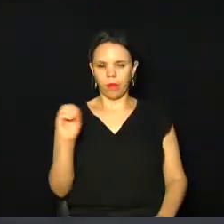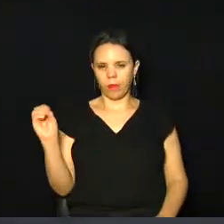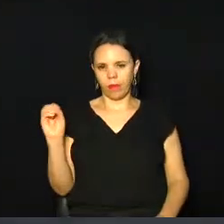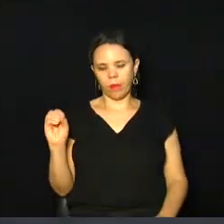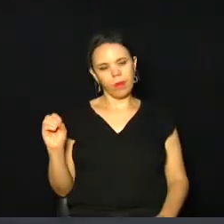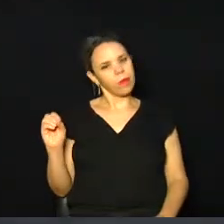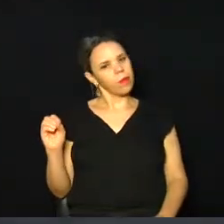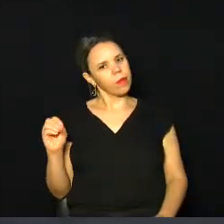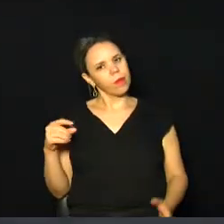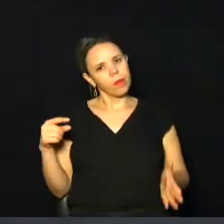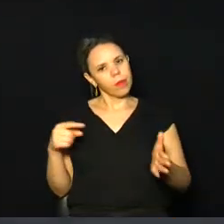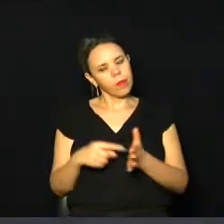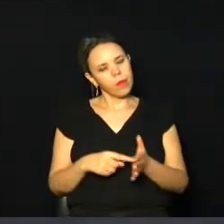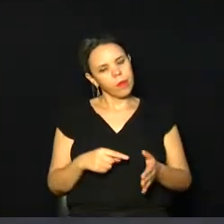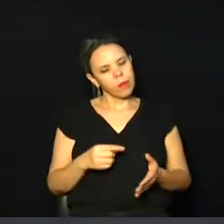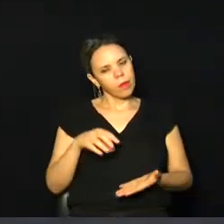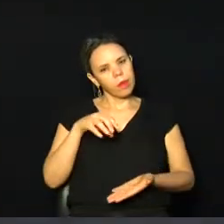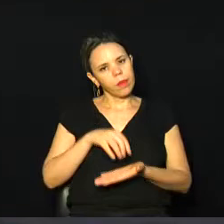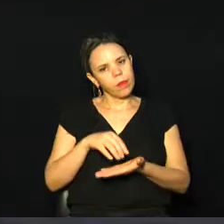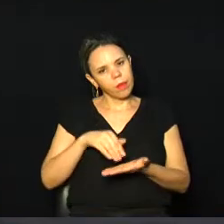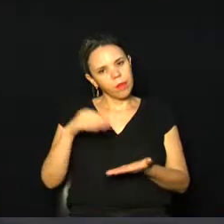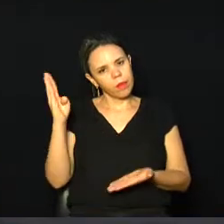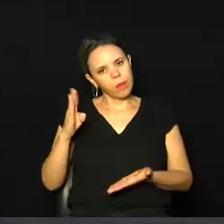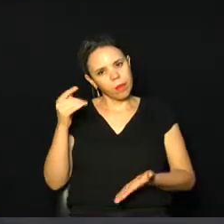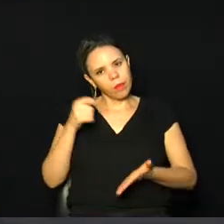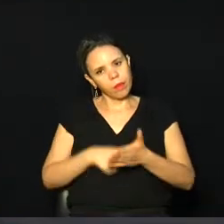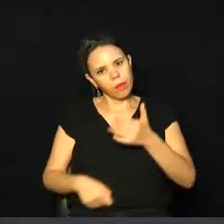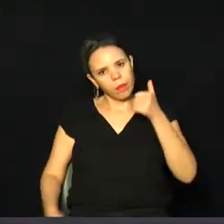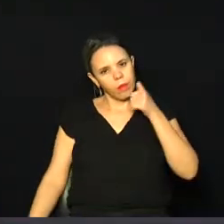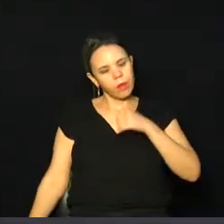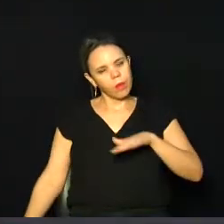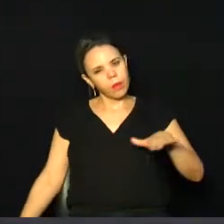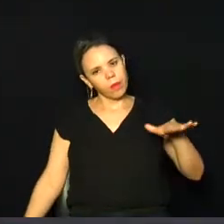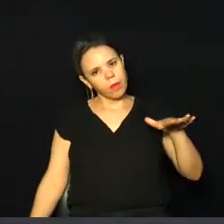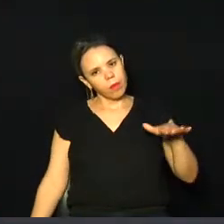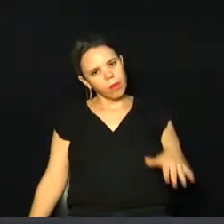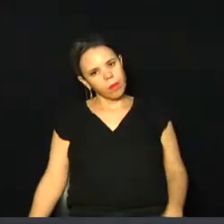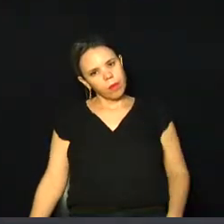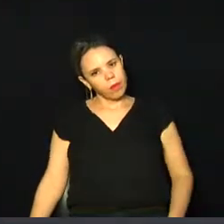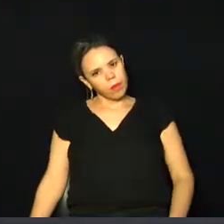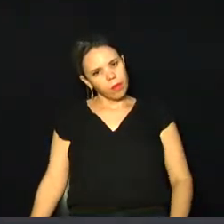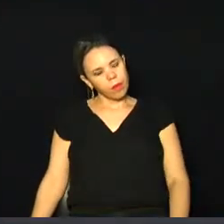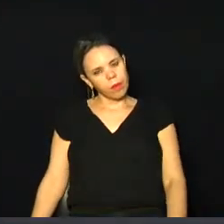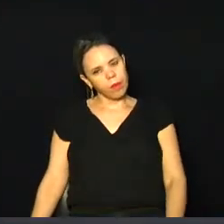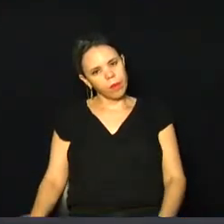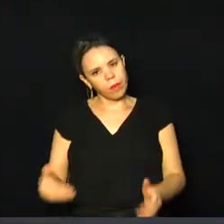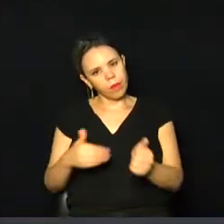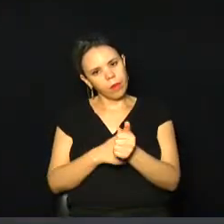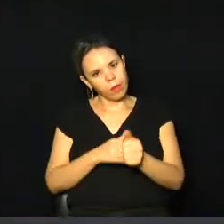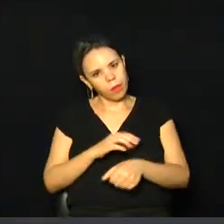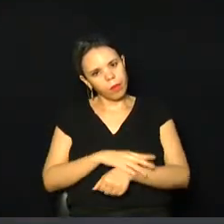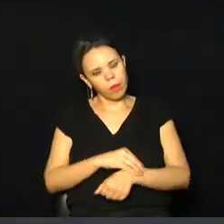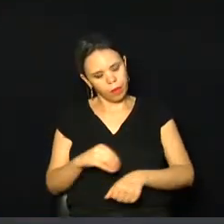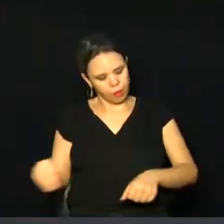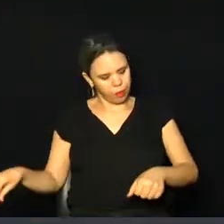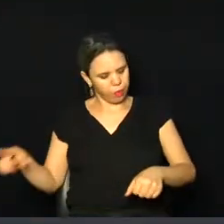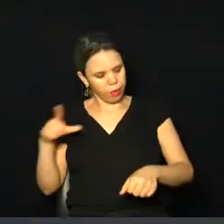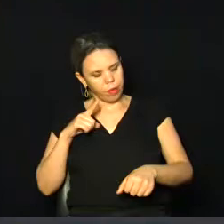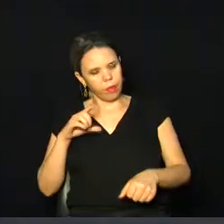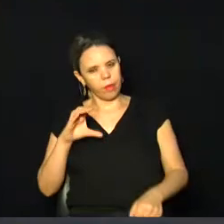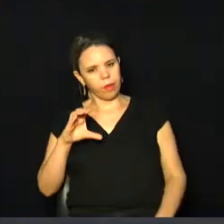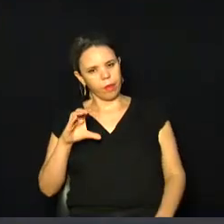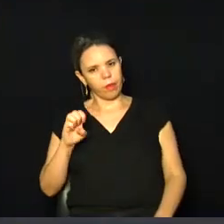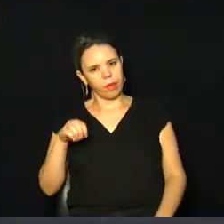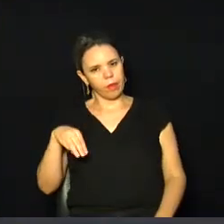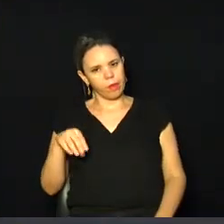um canal de denúncia criado pela Secretaria Nacional de Política para as Mulheres, é uma denúncia anônima. Temos a CEAMO,